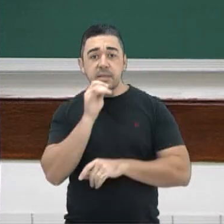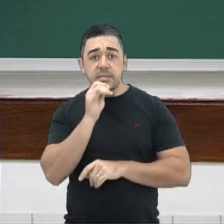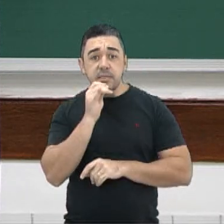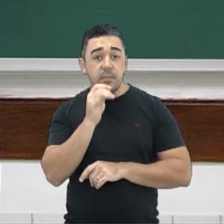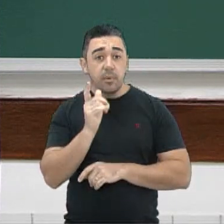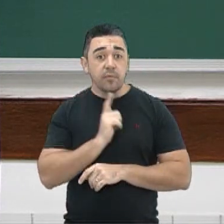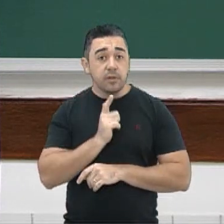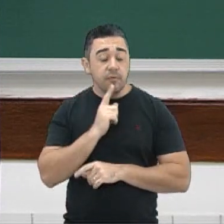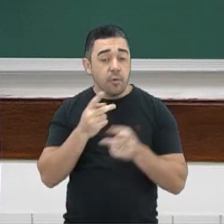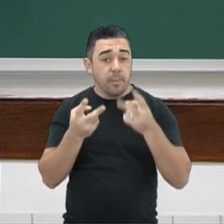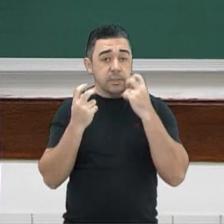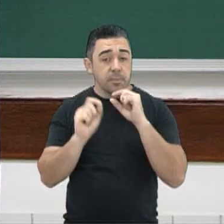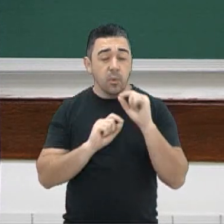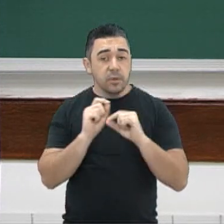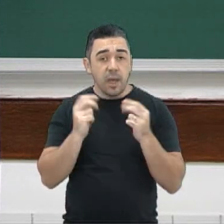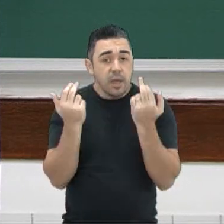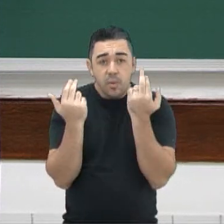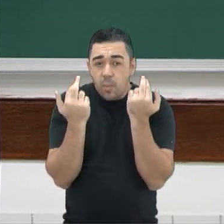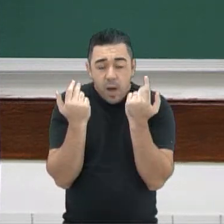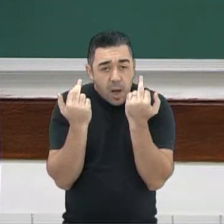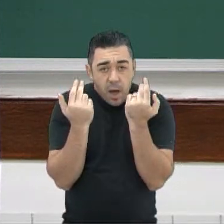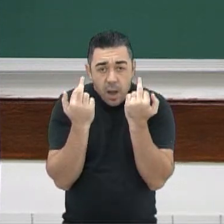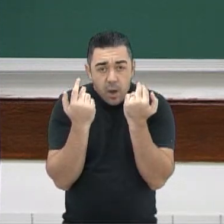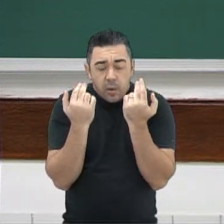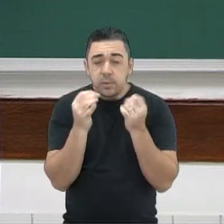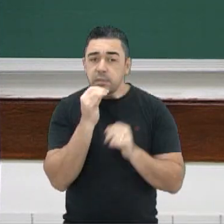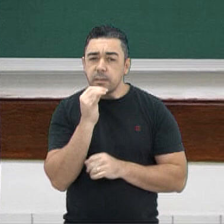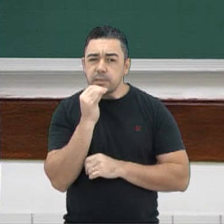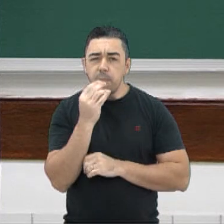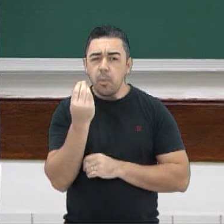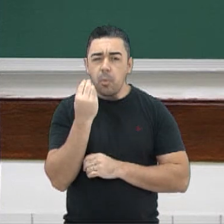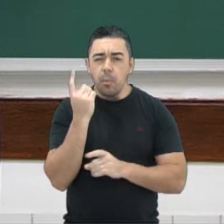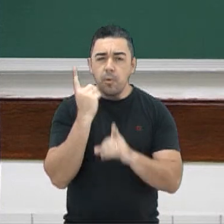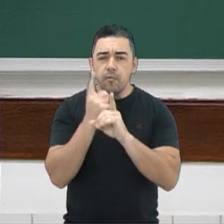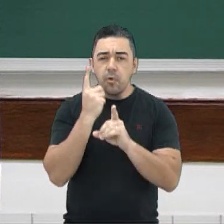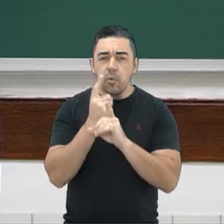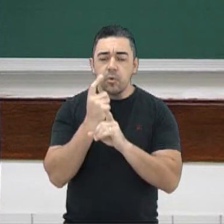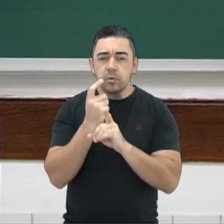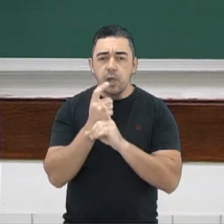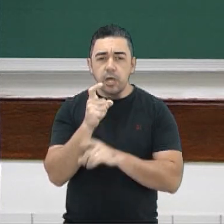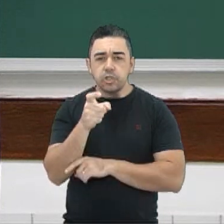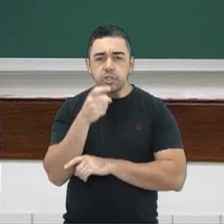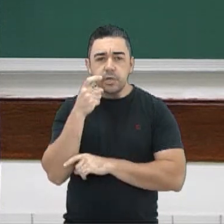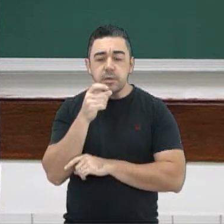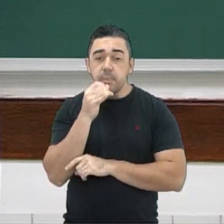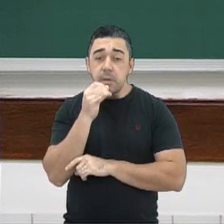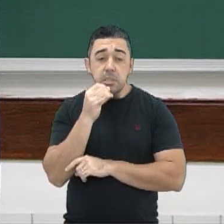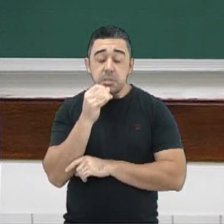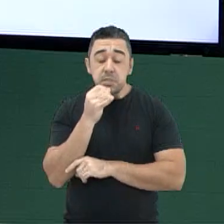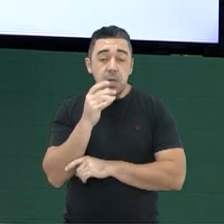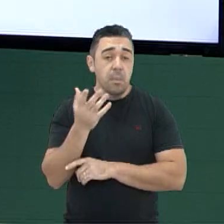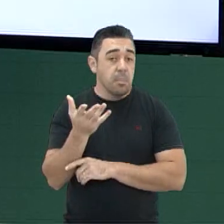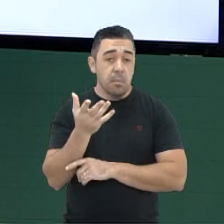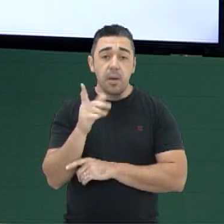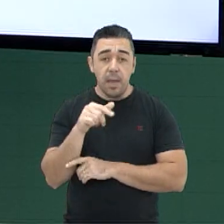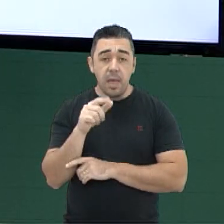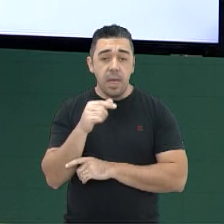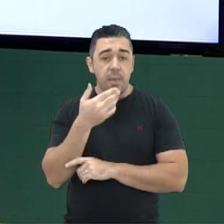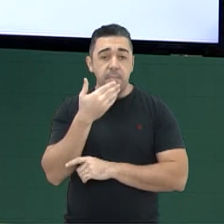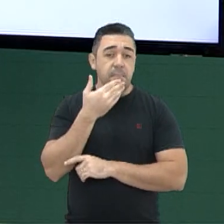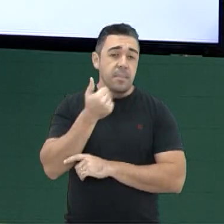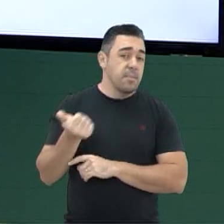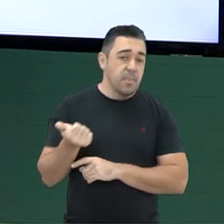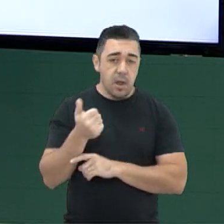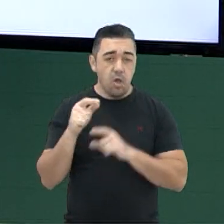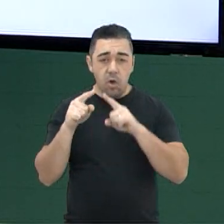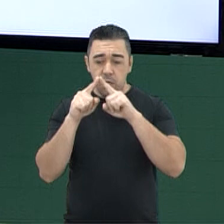outro, eu vou verificar que eles são congruentes. Como é que eu vou achar o valor de x? Eu vou para aquele triângulo que me dá maior número